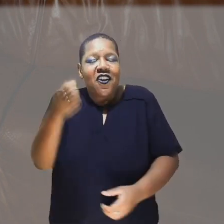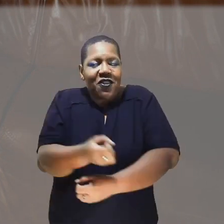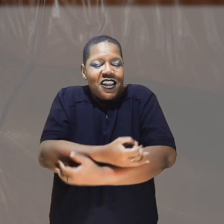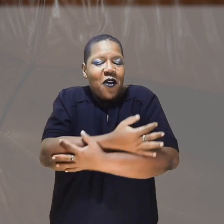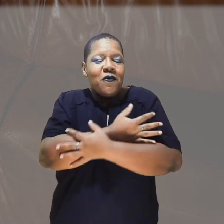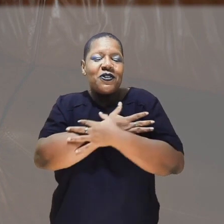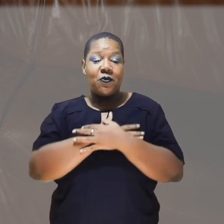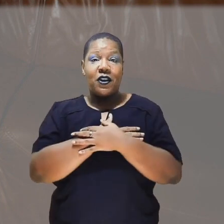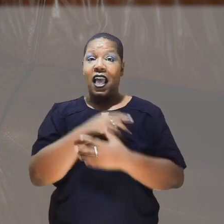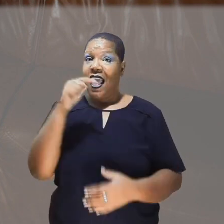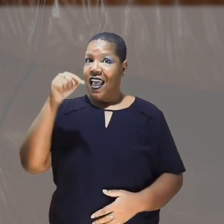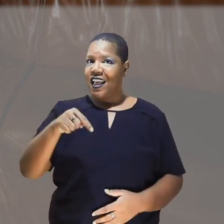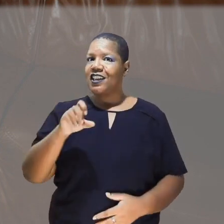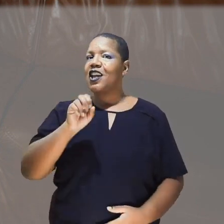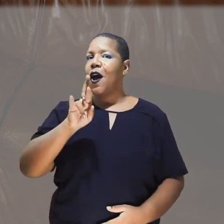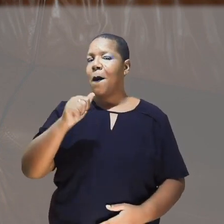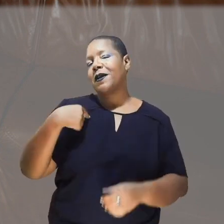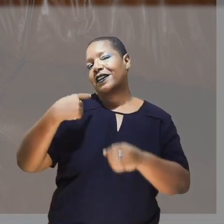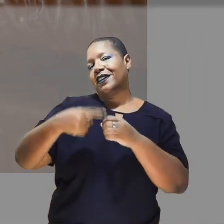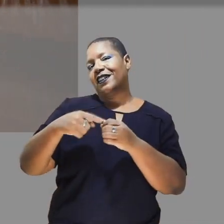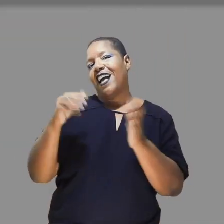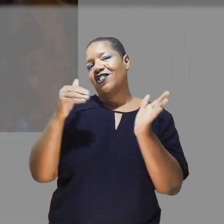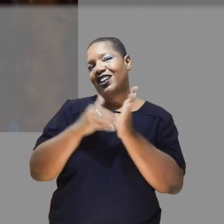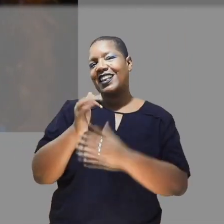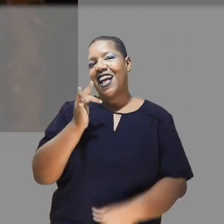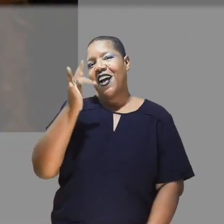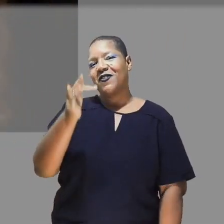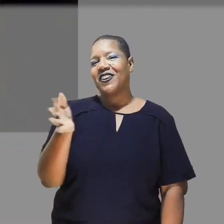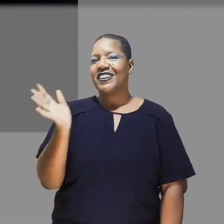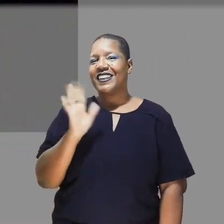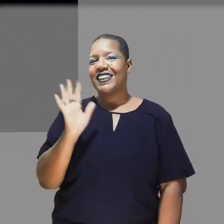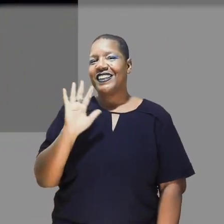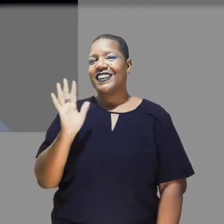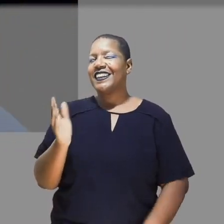emocionalmente. Esse foi o Ópera na Cidade. Até a próxima!